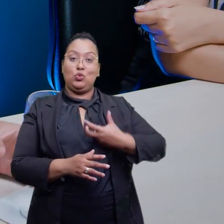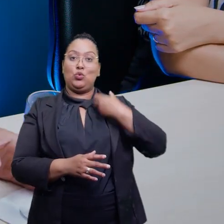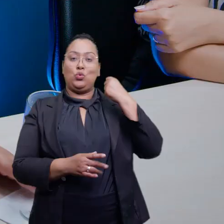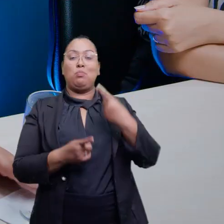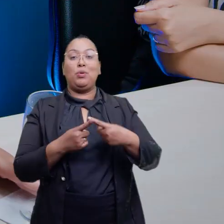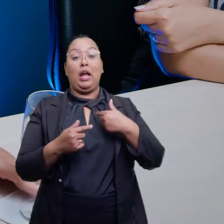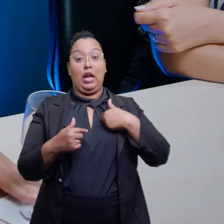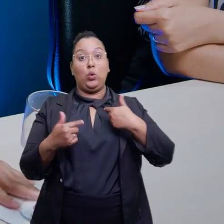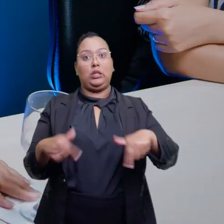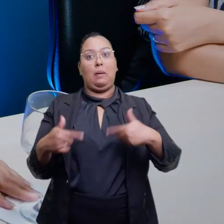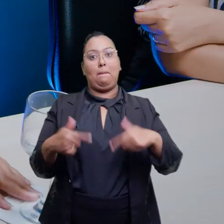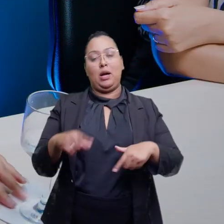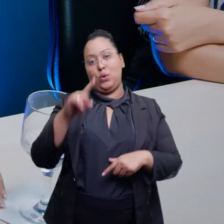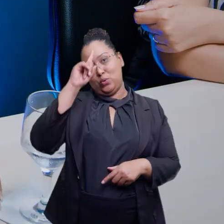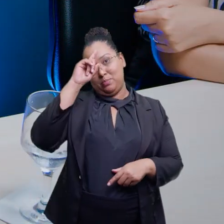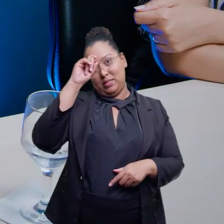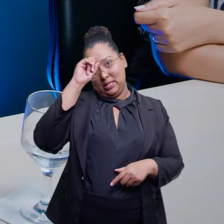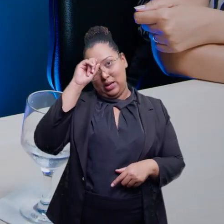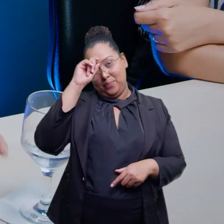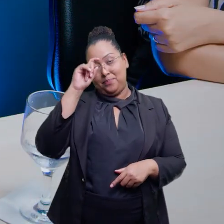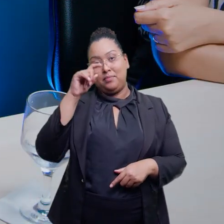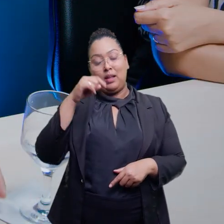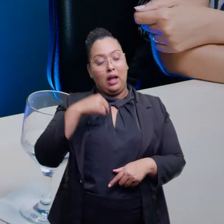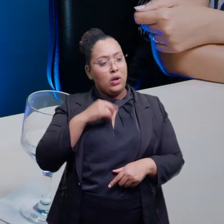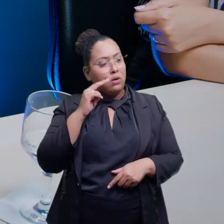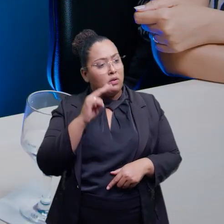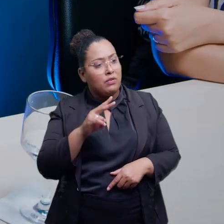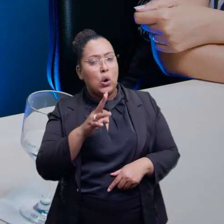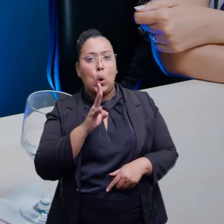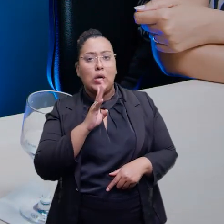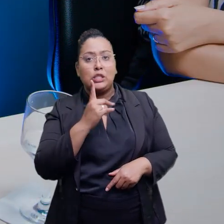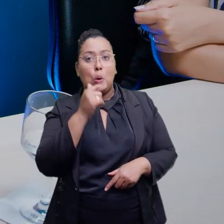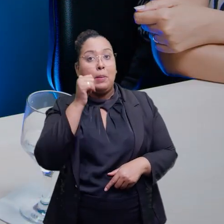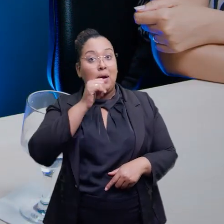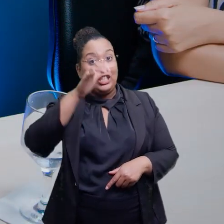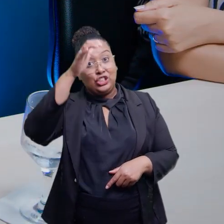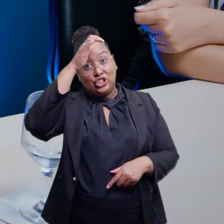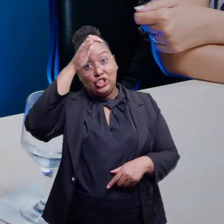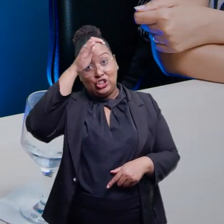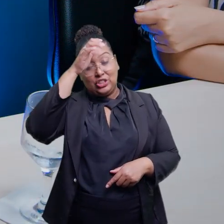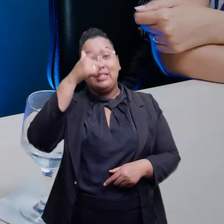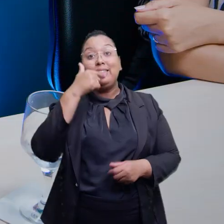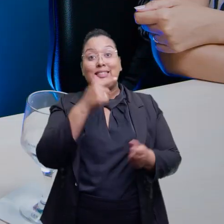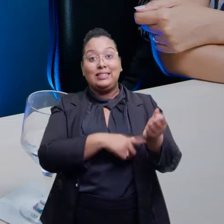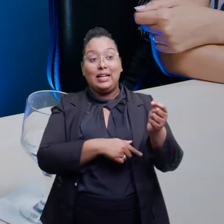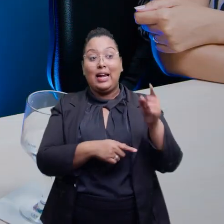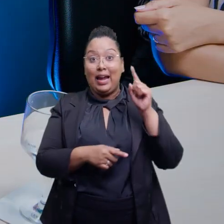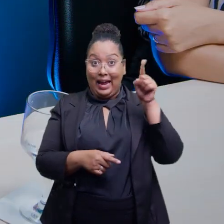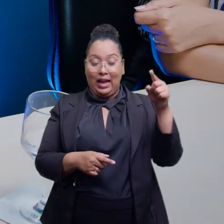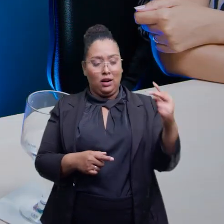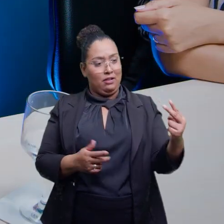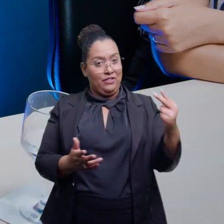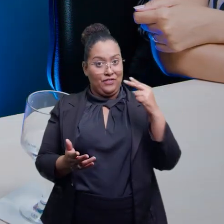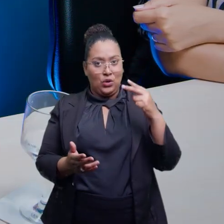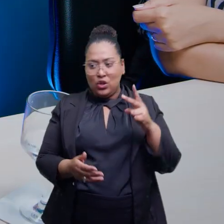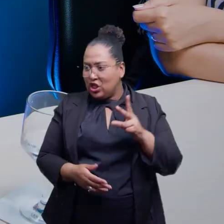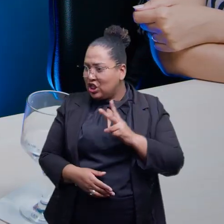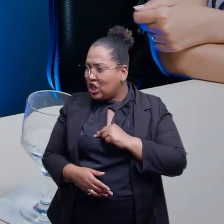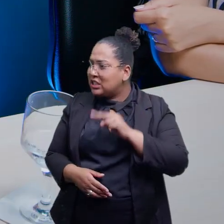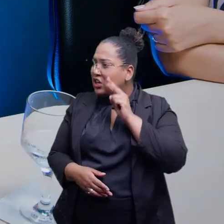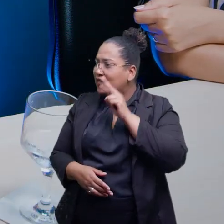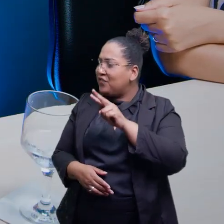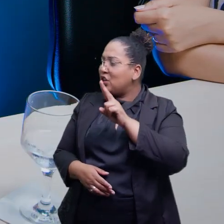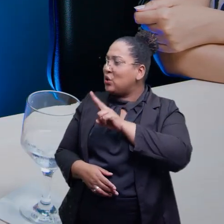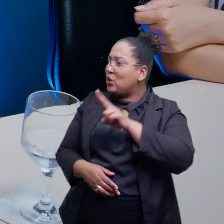nada, né? Porque eu trabalho no hospital, então eu conheci lá uma tia minha biológica, que ela falou: nossa, eu tava